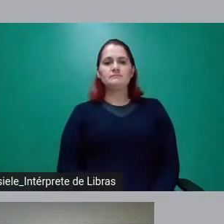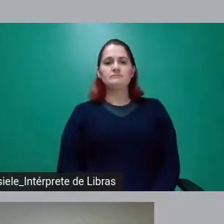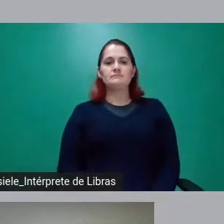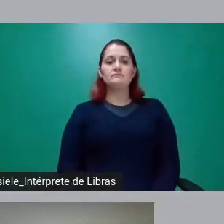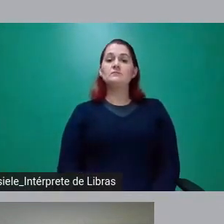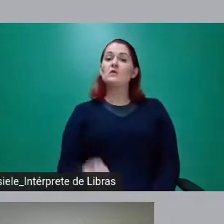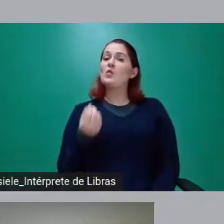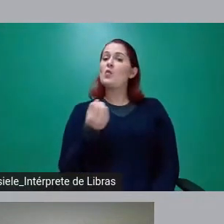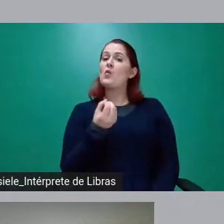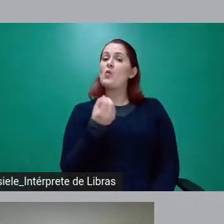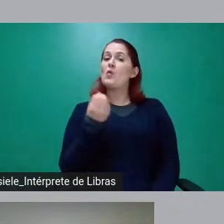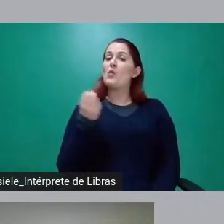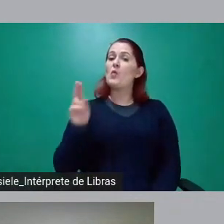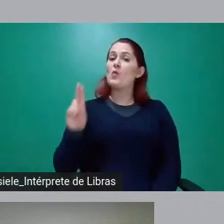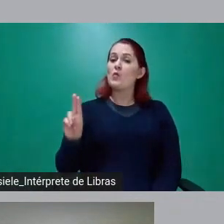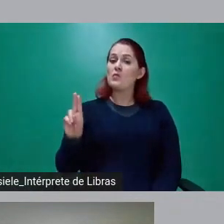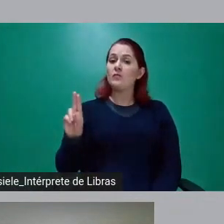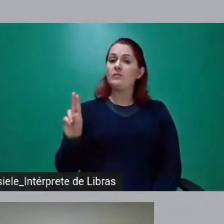ou